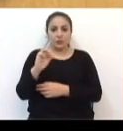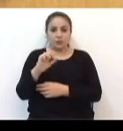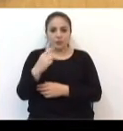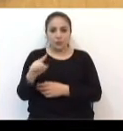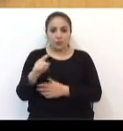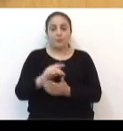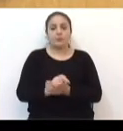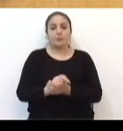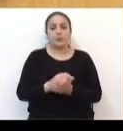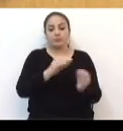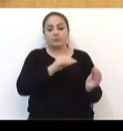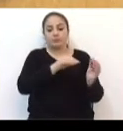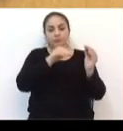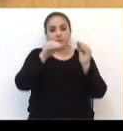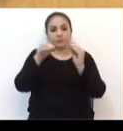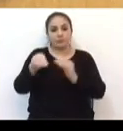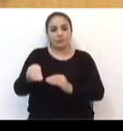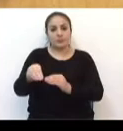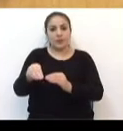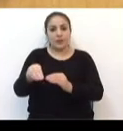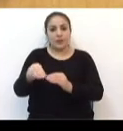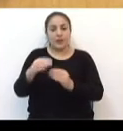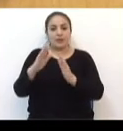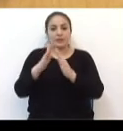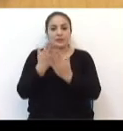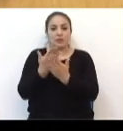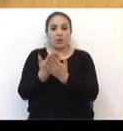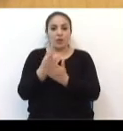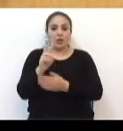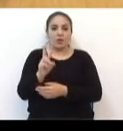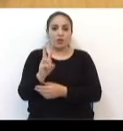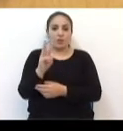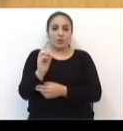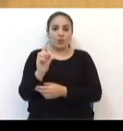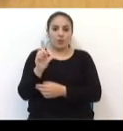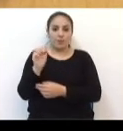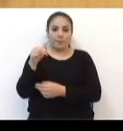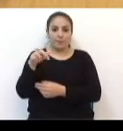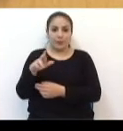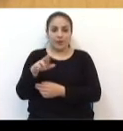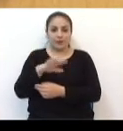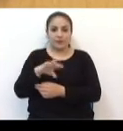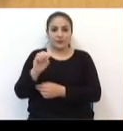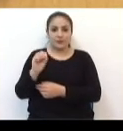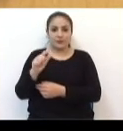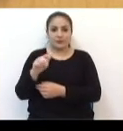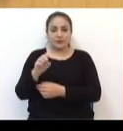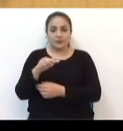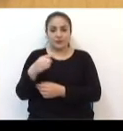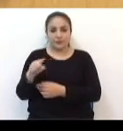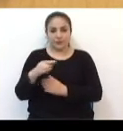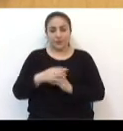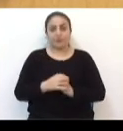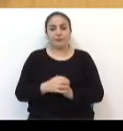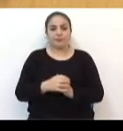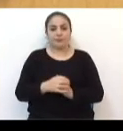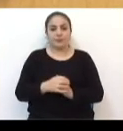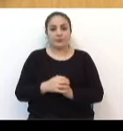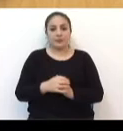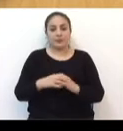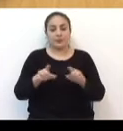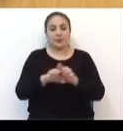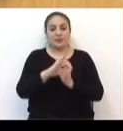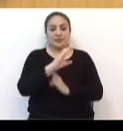Cristóvão, foi transferida temporariamente para a Escola Volmar Salton, no loteamento Sagrada Família. As seções